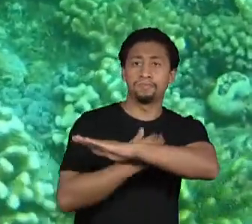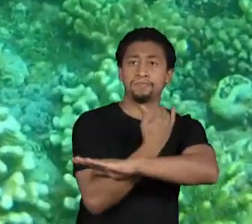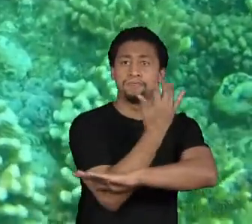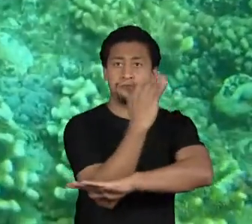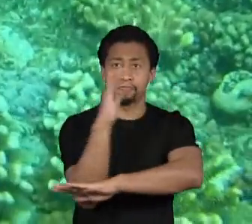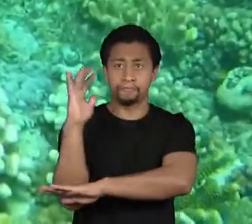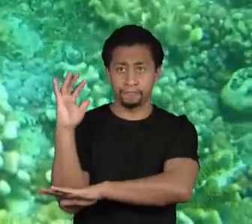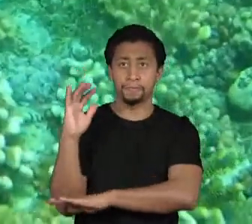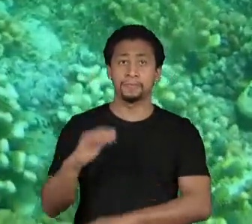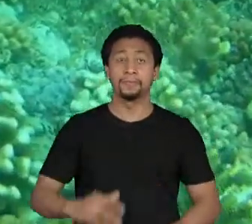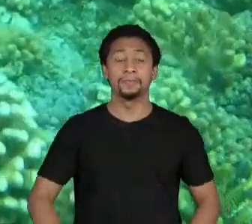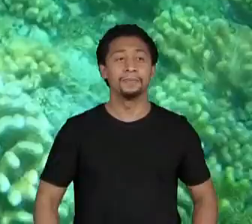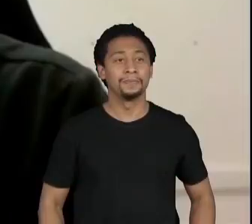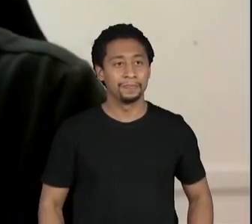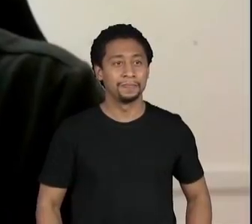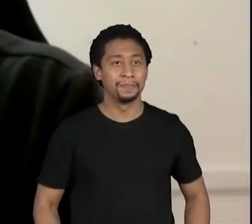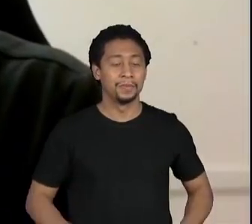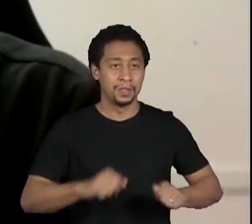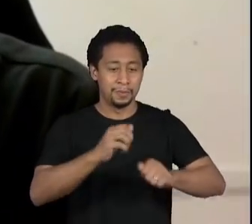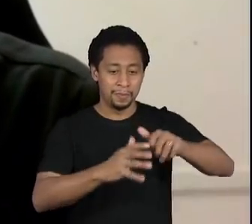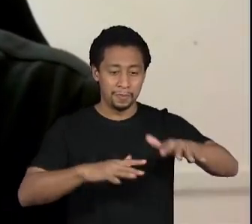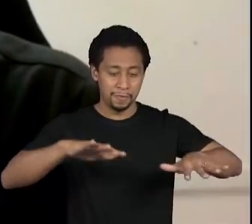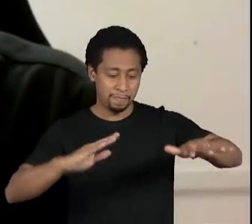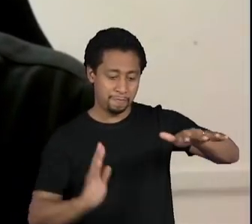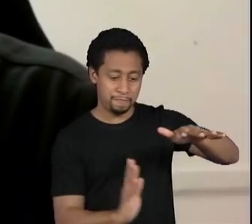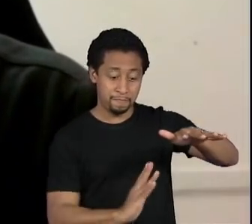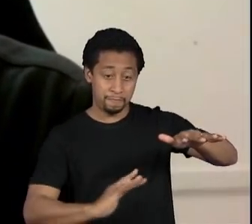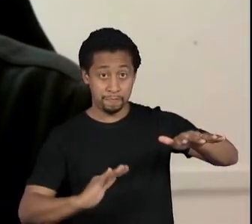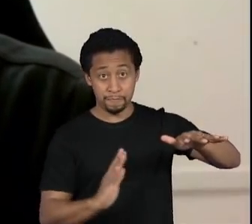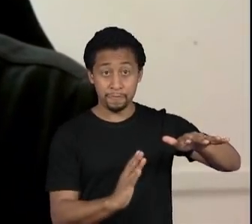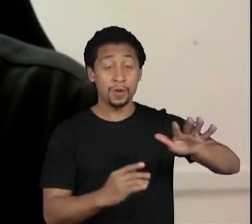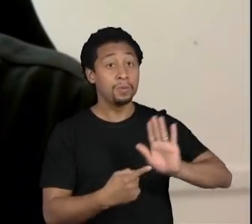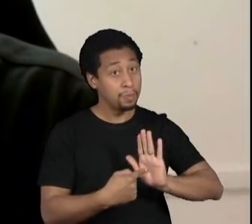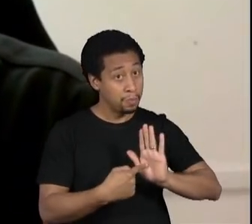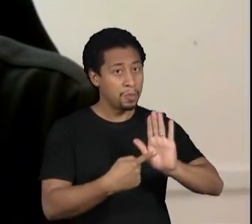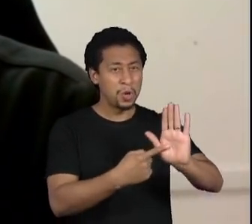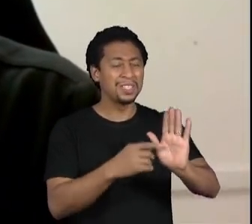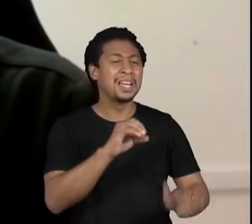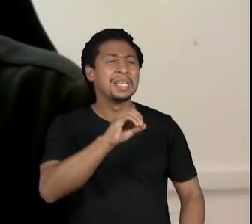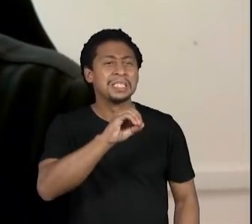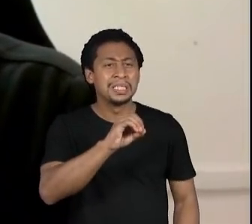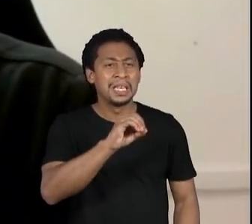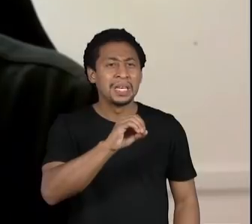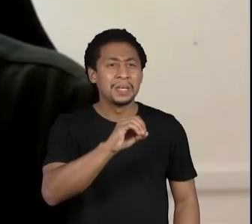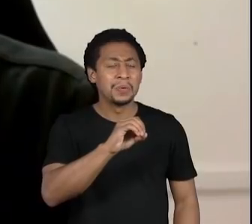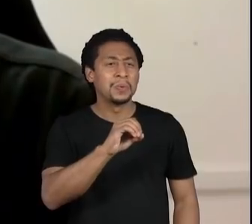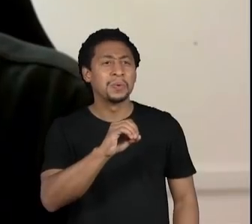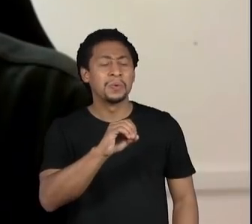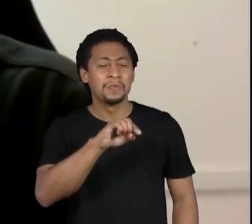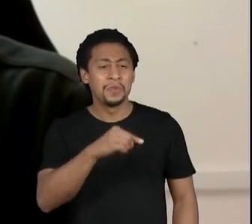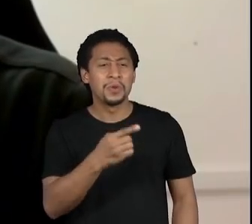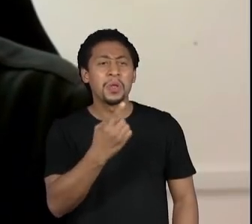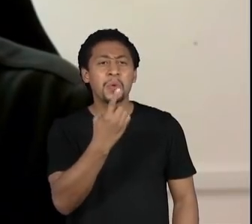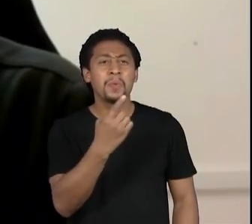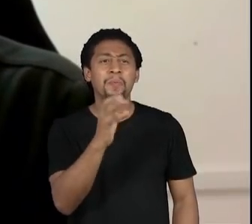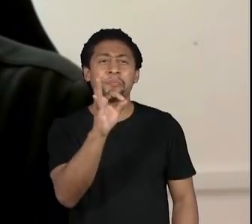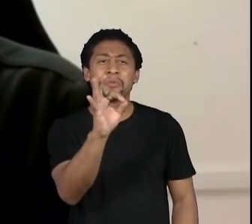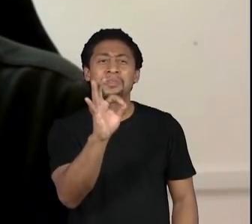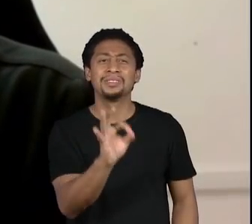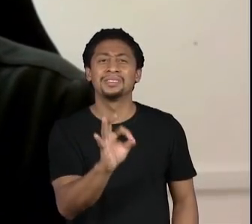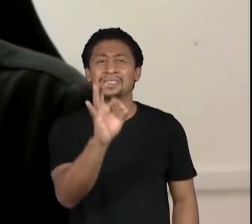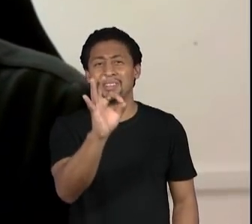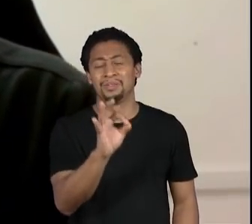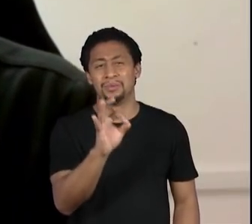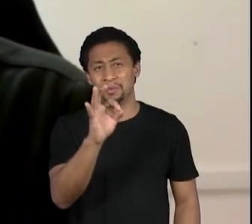eles, interessantemente, Adélia, ocupam só 0,1% do fundo dos oceanos, né? É uma região muito pequena ocupada por eles. Só